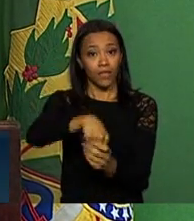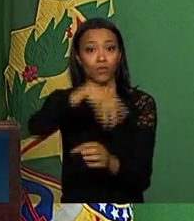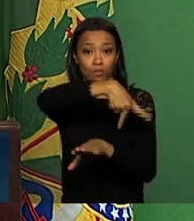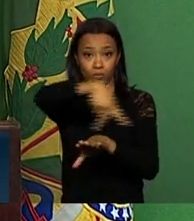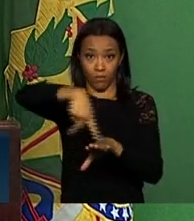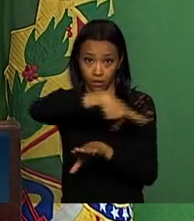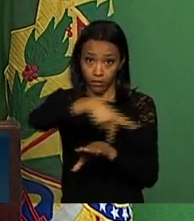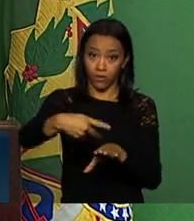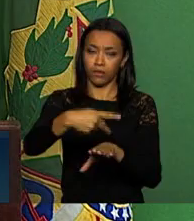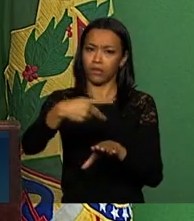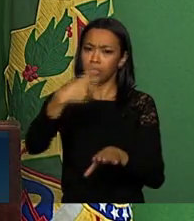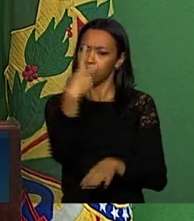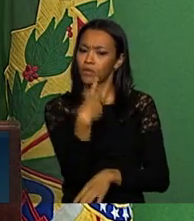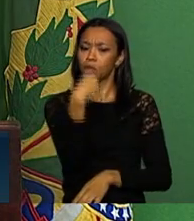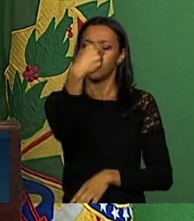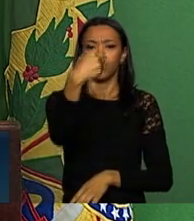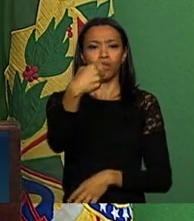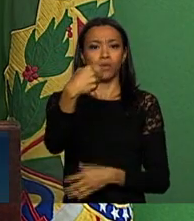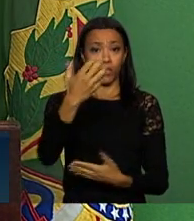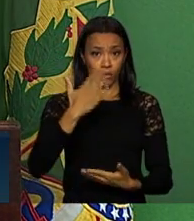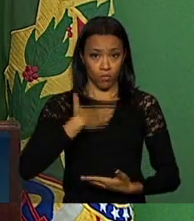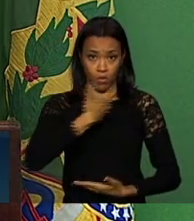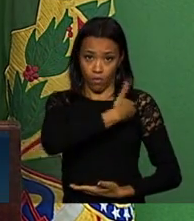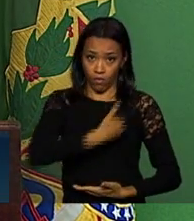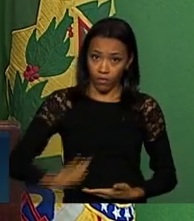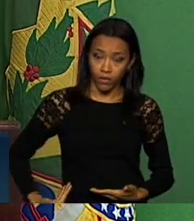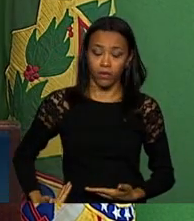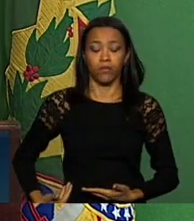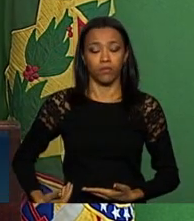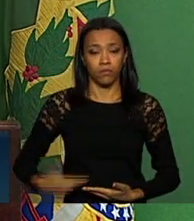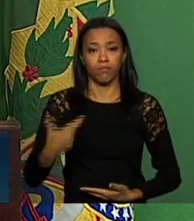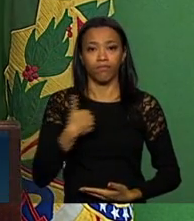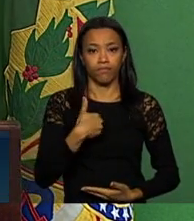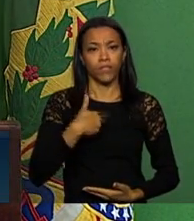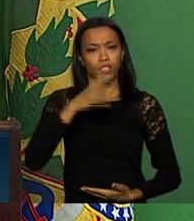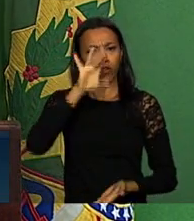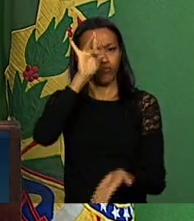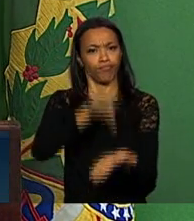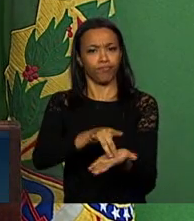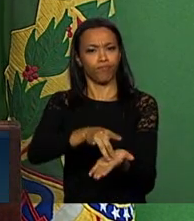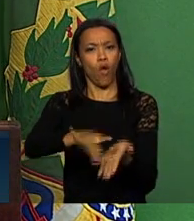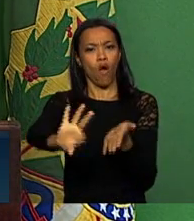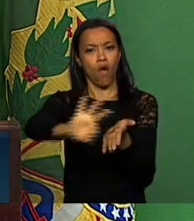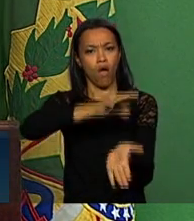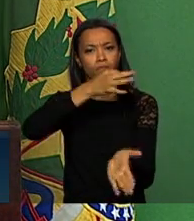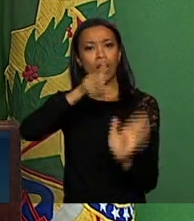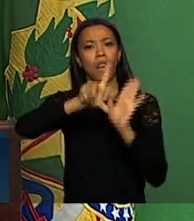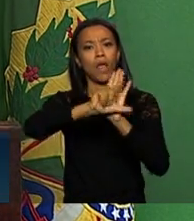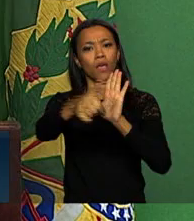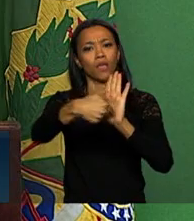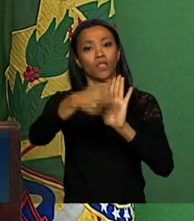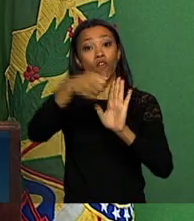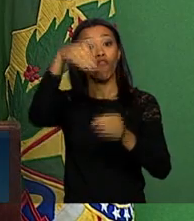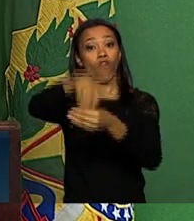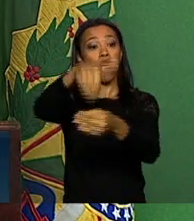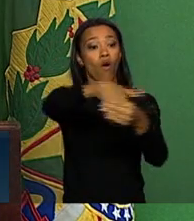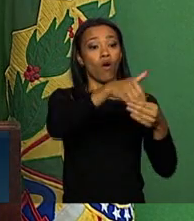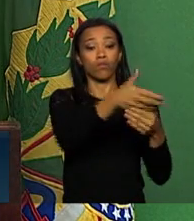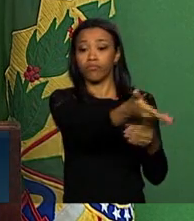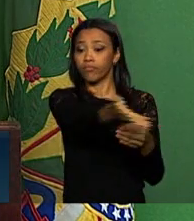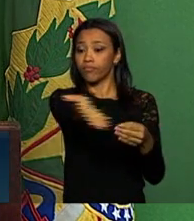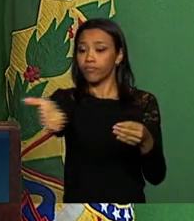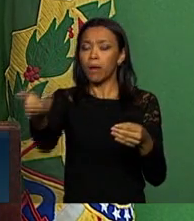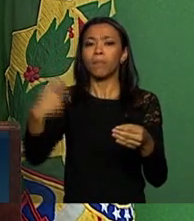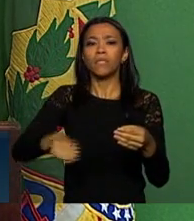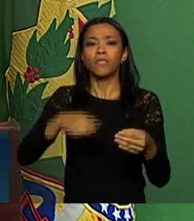para representá-lo que meu governo igualmente legitimado pelo voto dos brasileiros tem que dialogar em